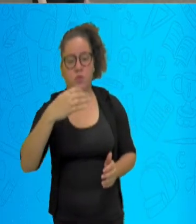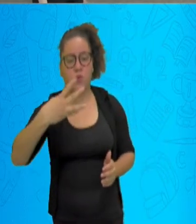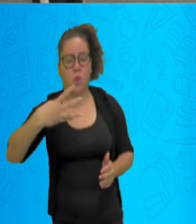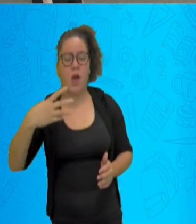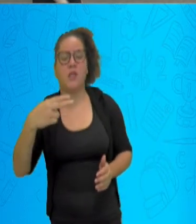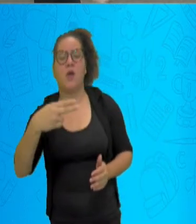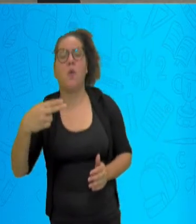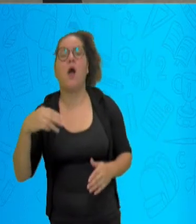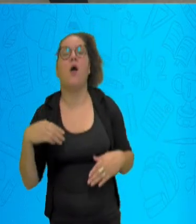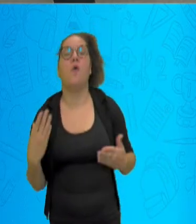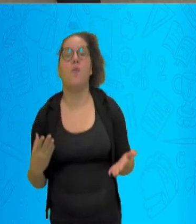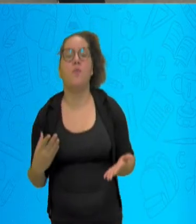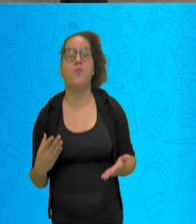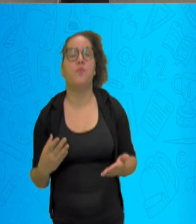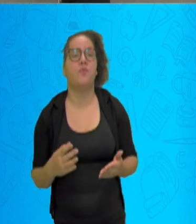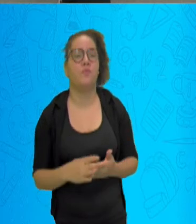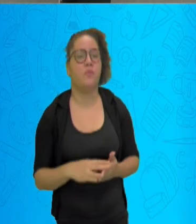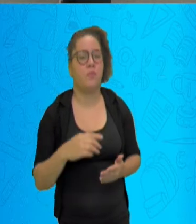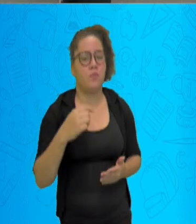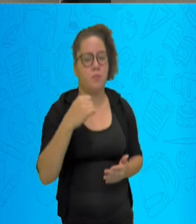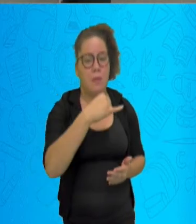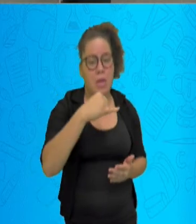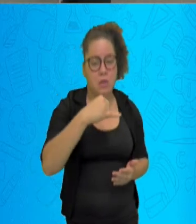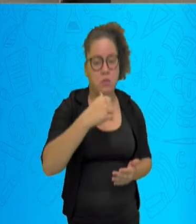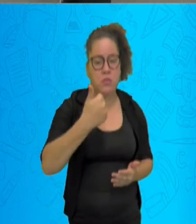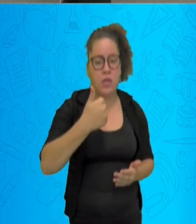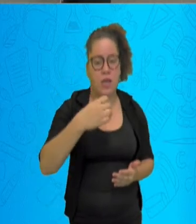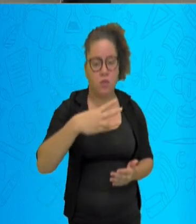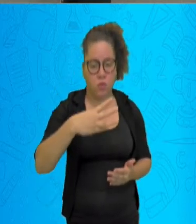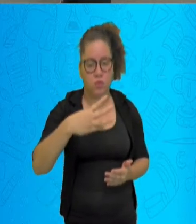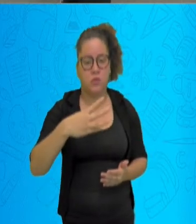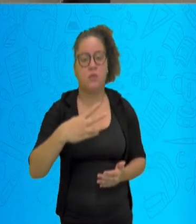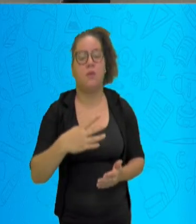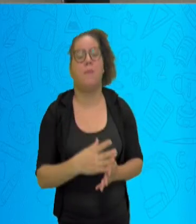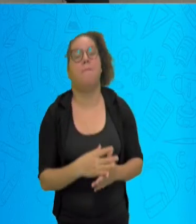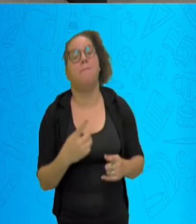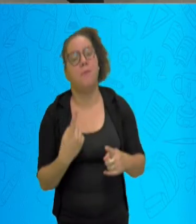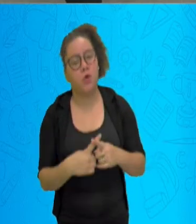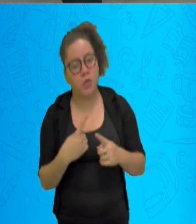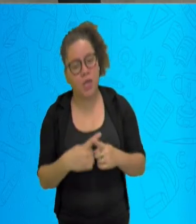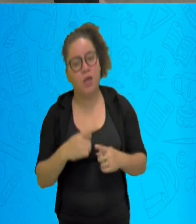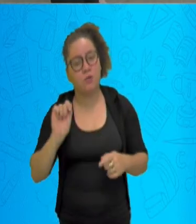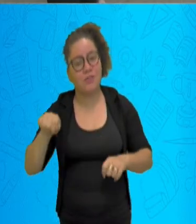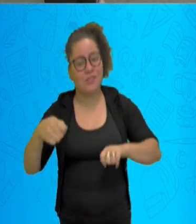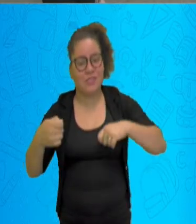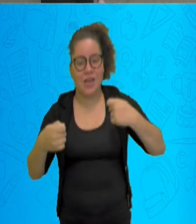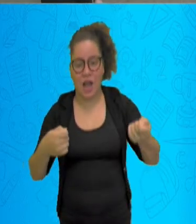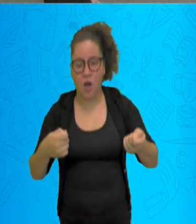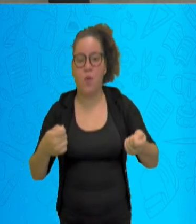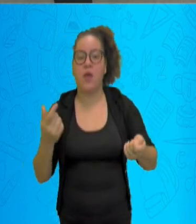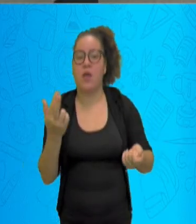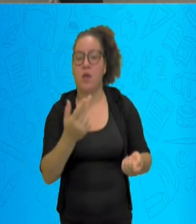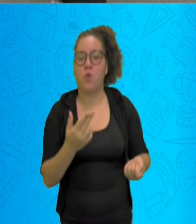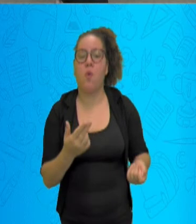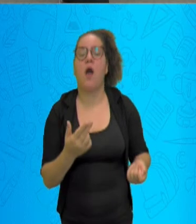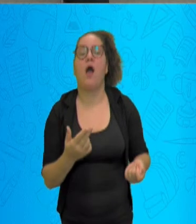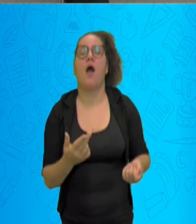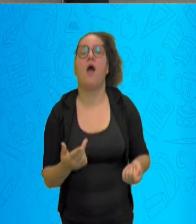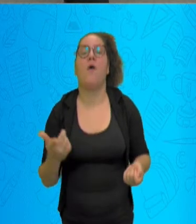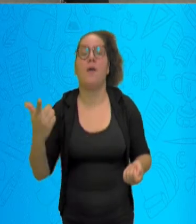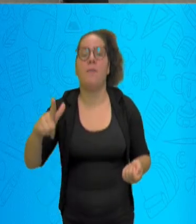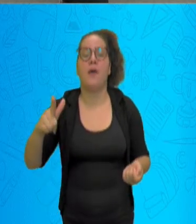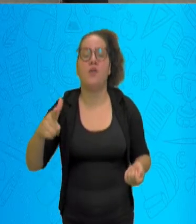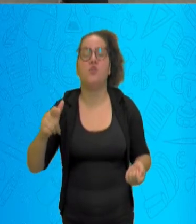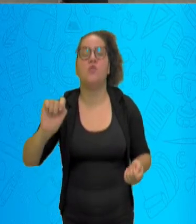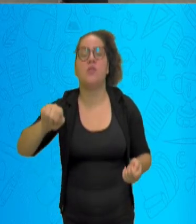a quanto? A menos 14. Por quê? Sinais iguais, repete o sinal e soma os